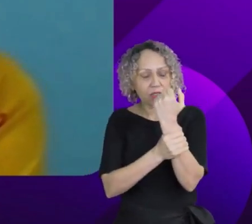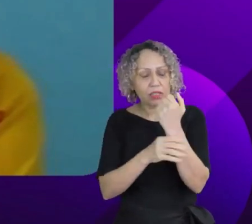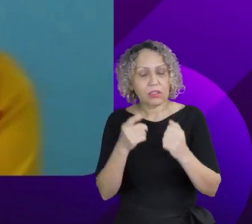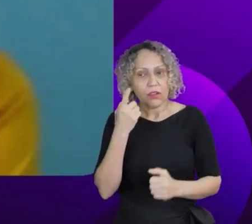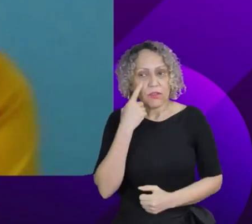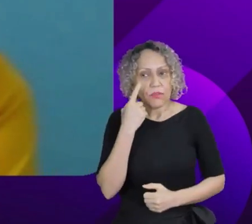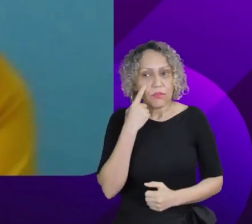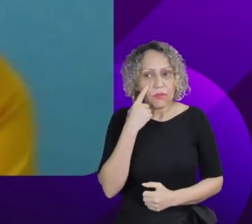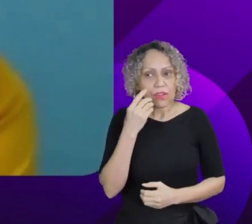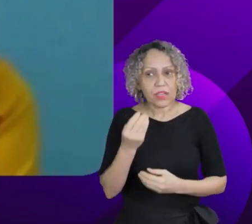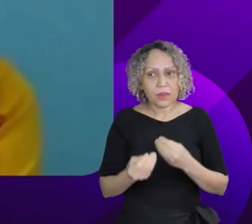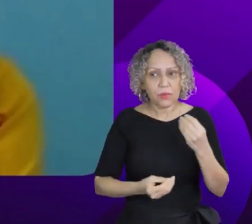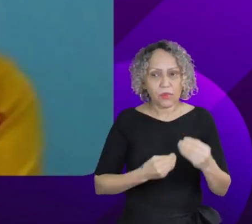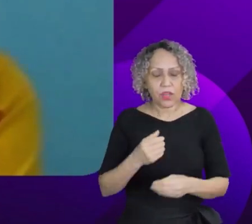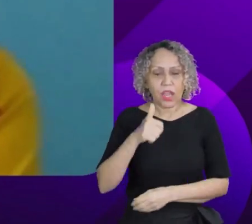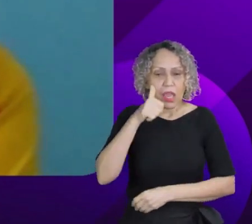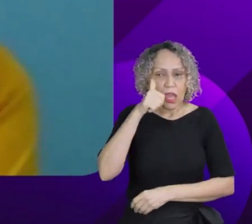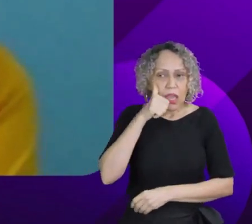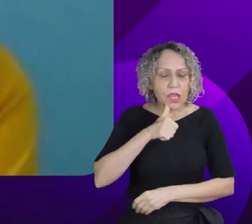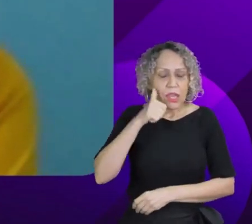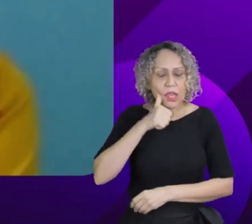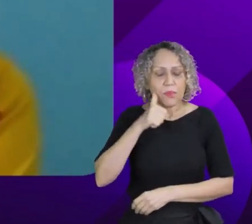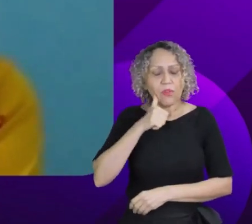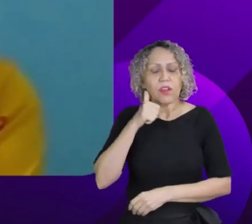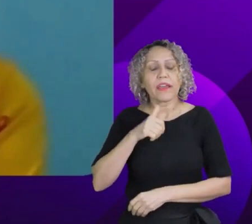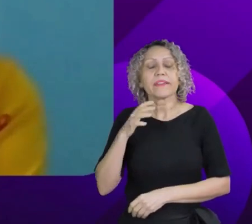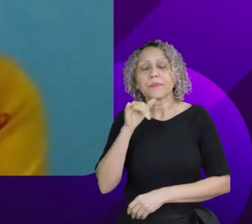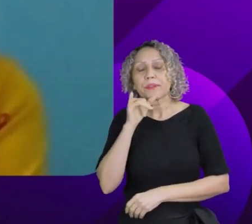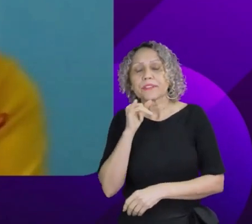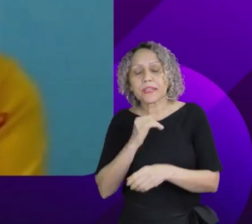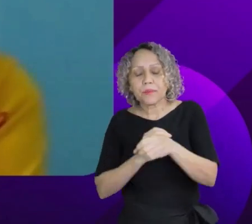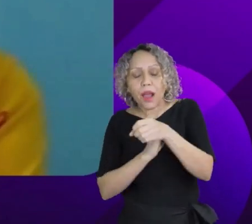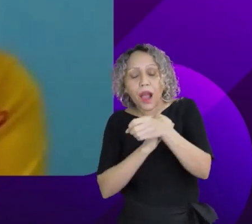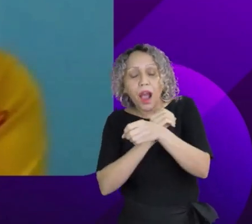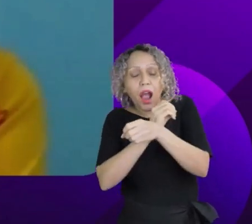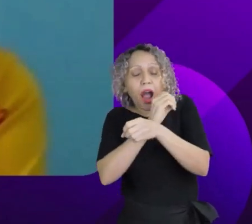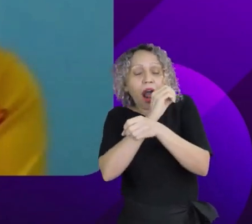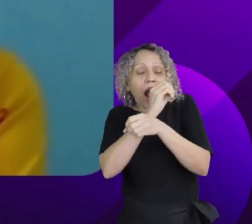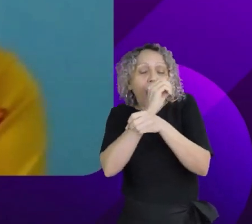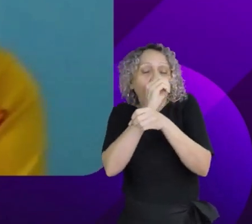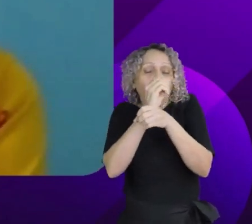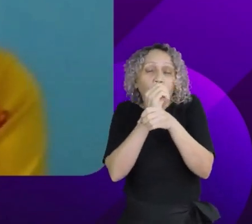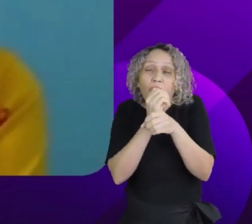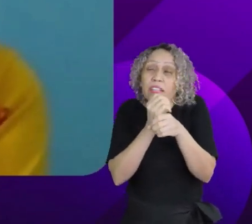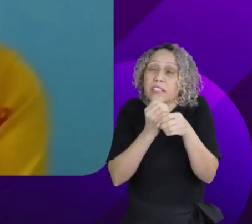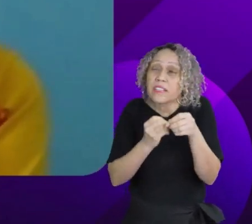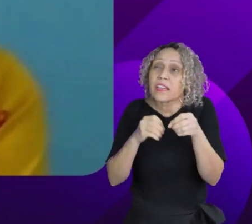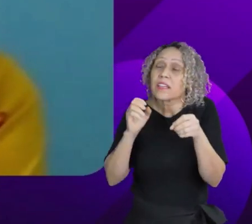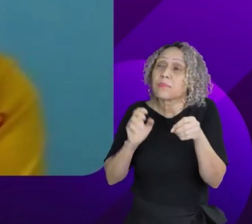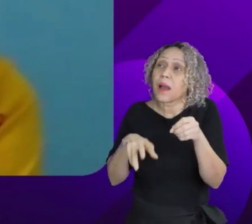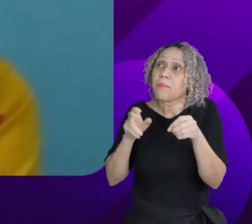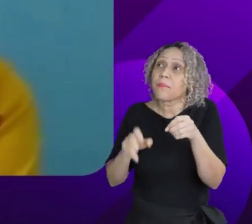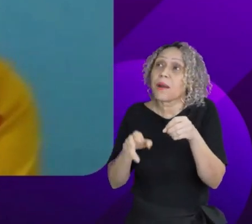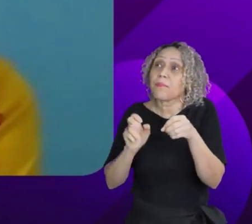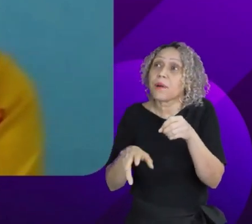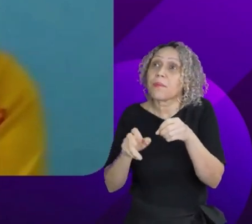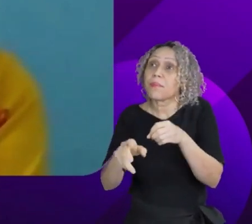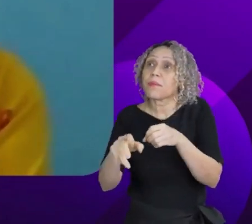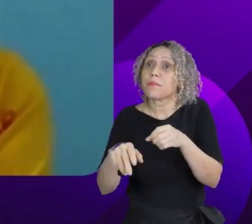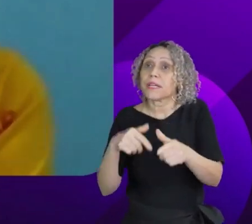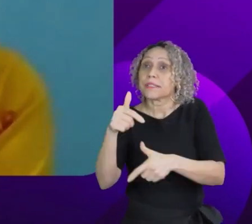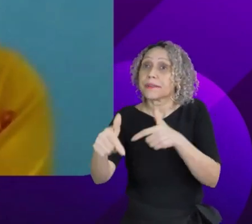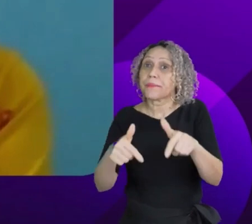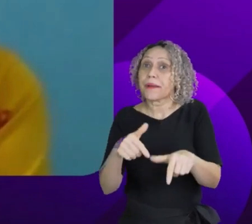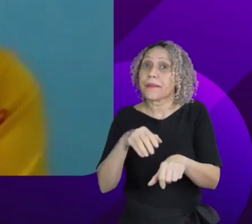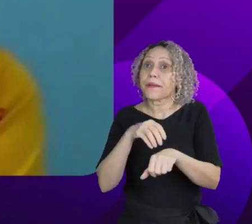que você não vê na rua, que você não tem uma iluminação decente, você não tem um transporte decente.